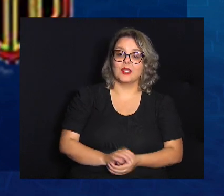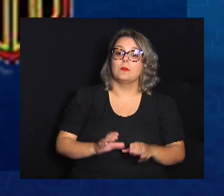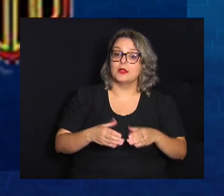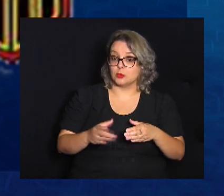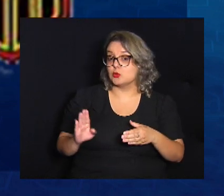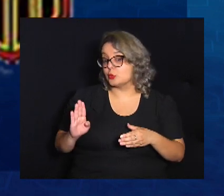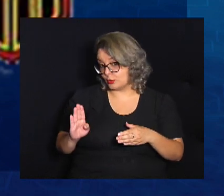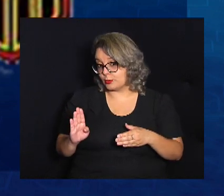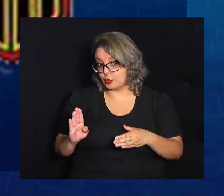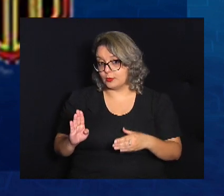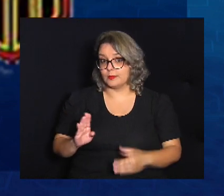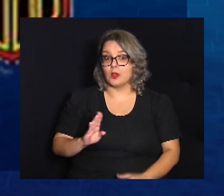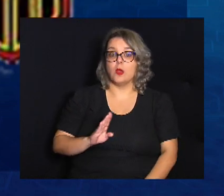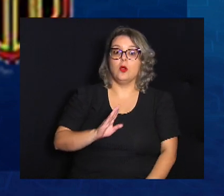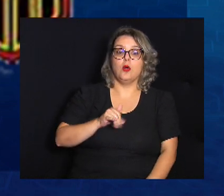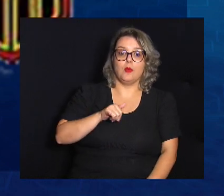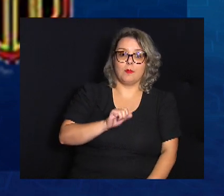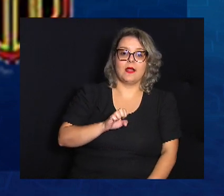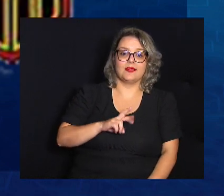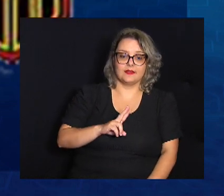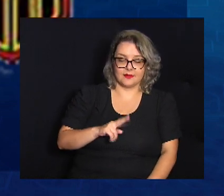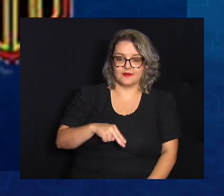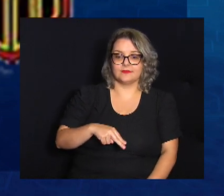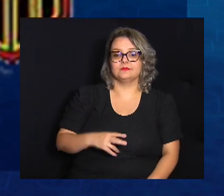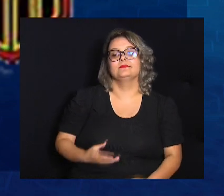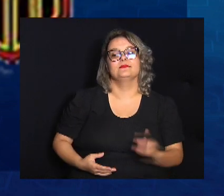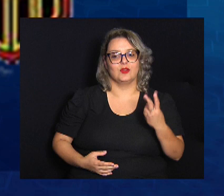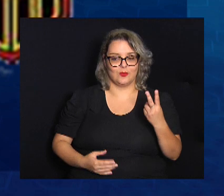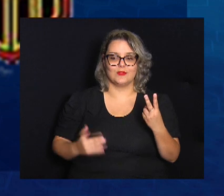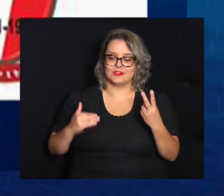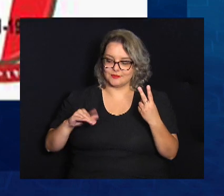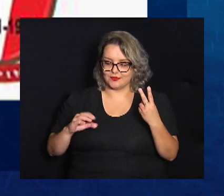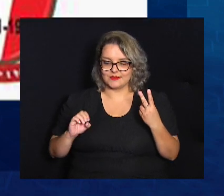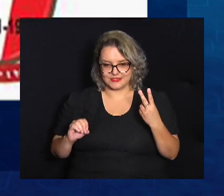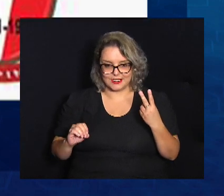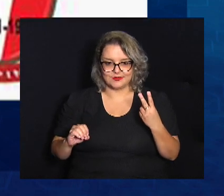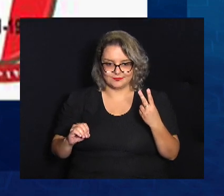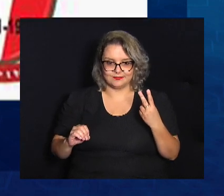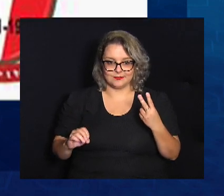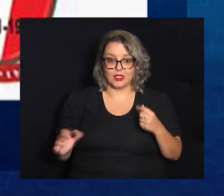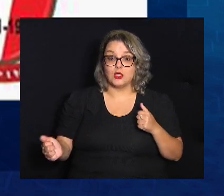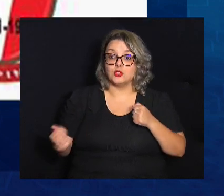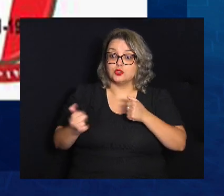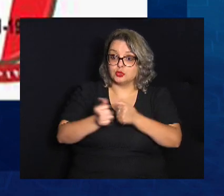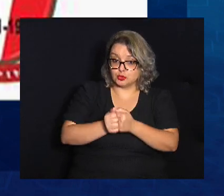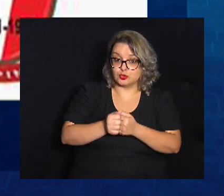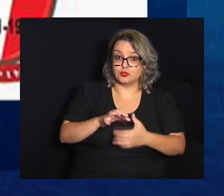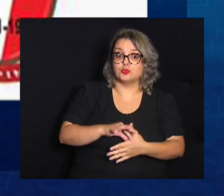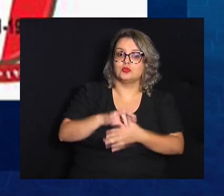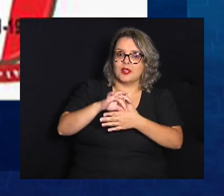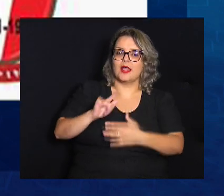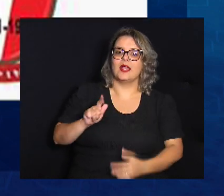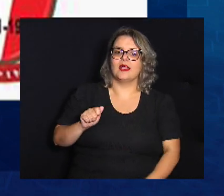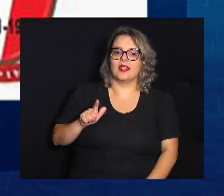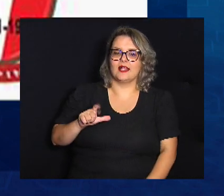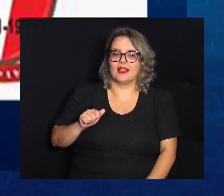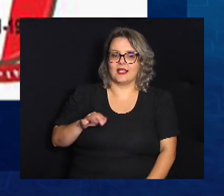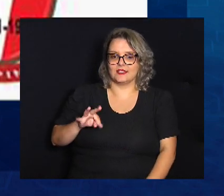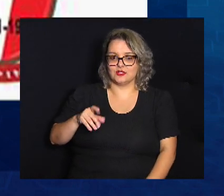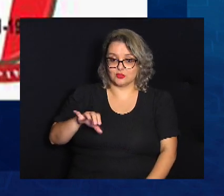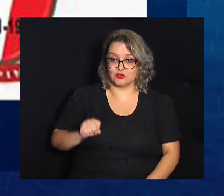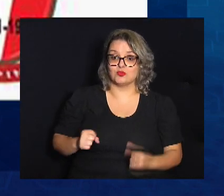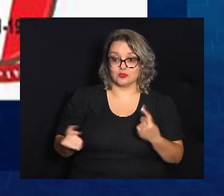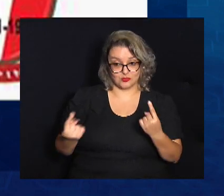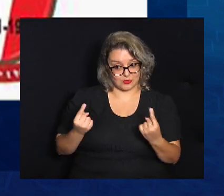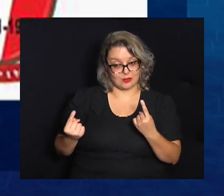o Bayer Itajaí ganhou do São Bernardo por 2-0. E se aproximou do líder Galácticos, que empatou em 1-1 com